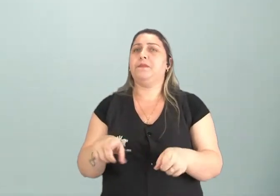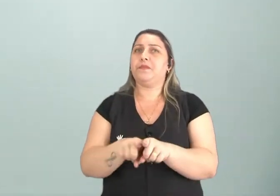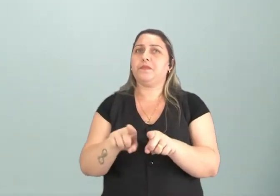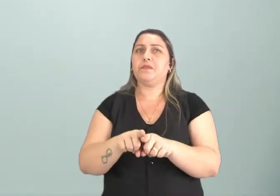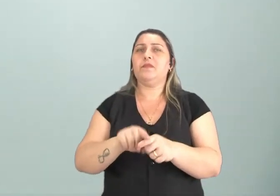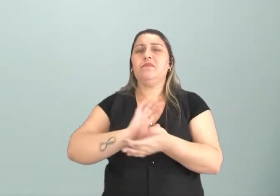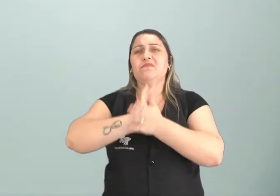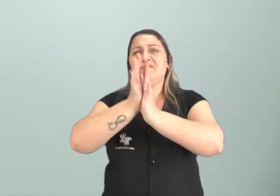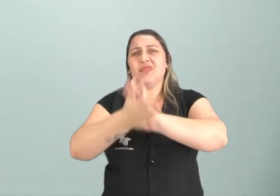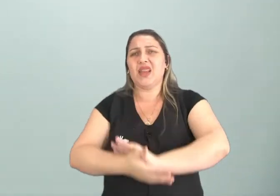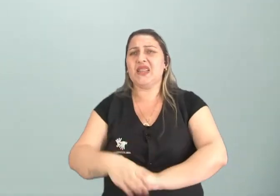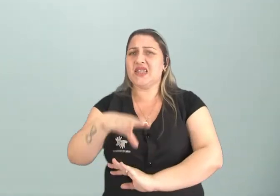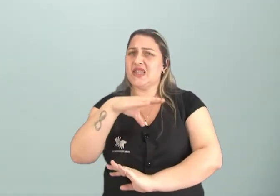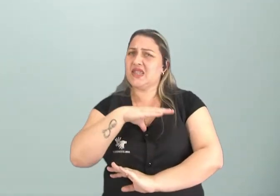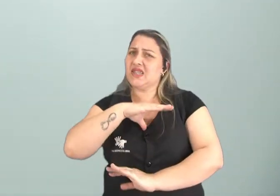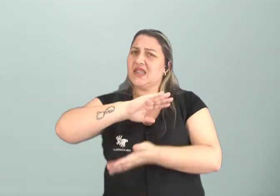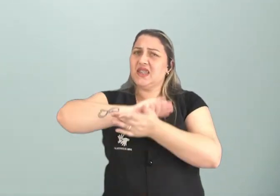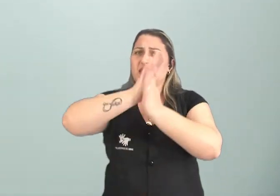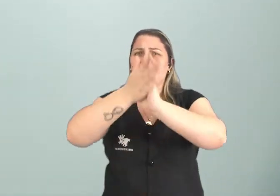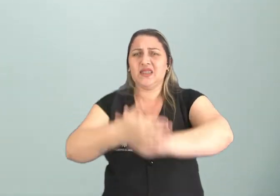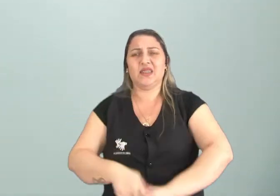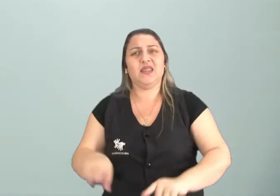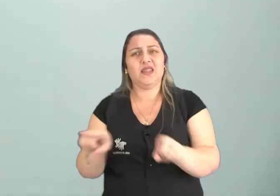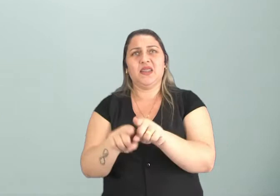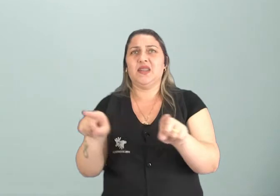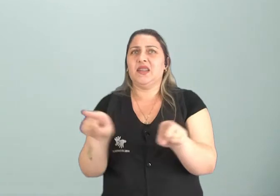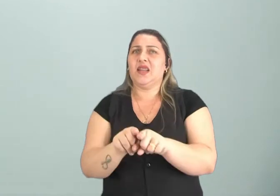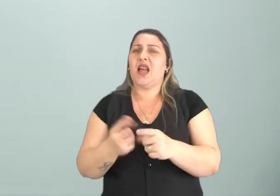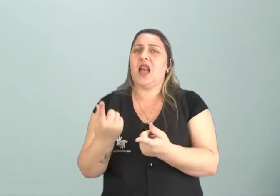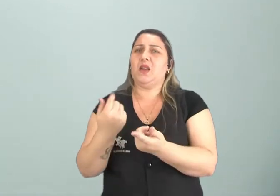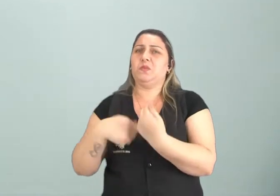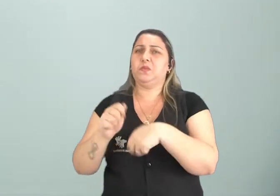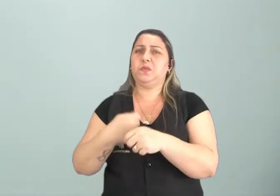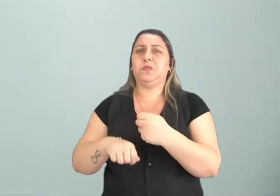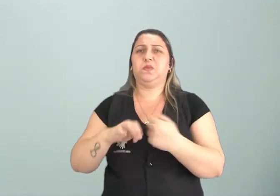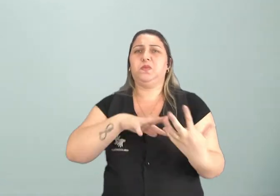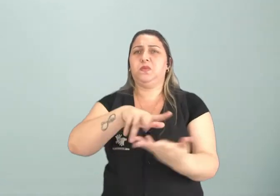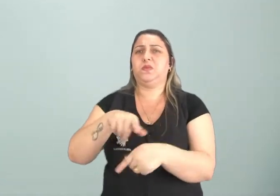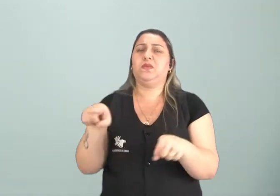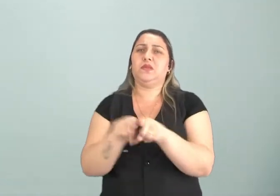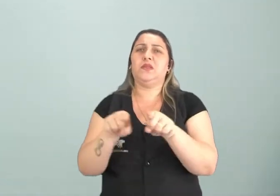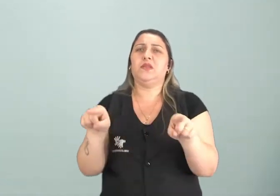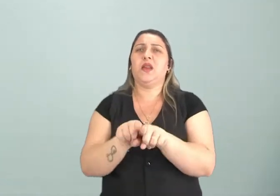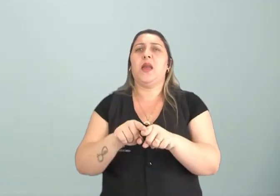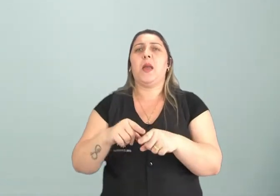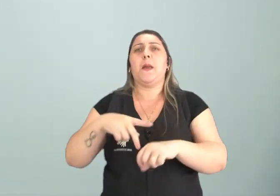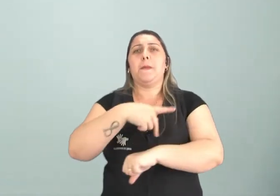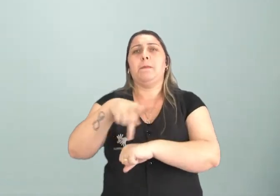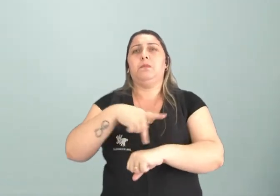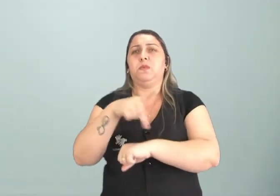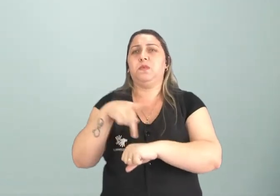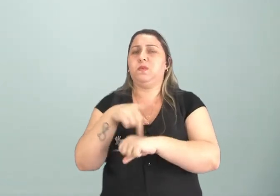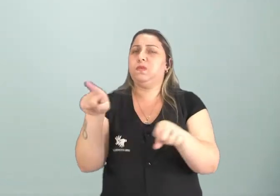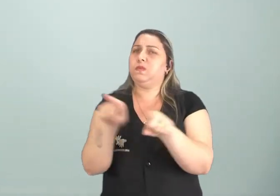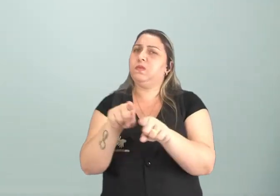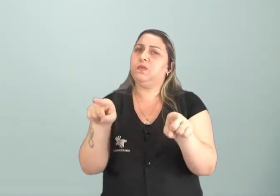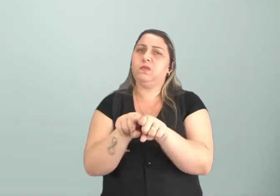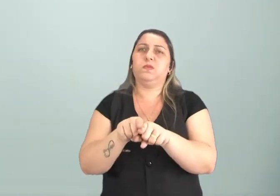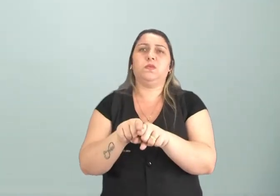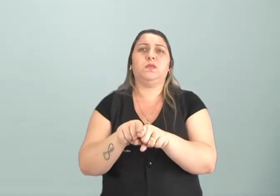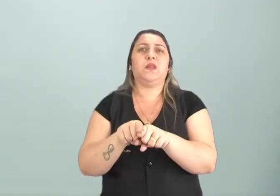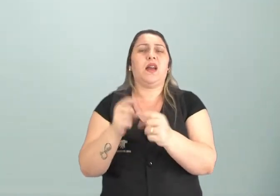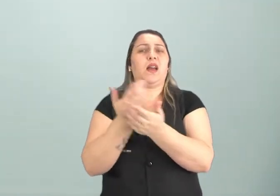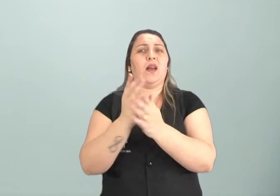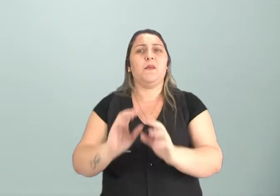ser destruída, muitas cidades vão ser destruídas, a economia mundial vai ser abalada, vários países vão entrar em colapso, vão ter